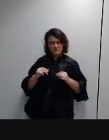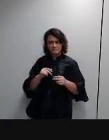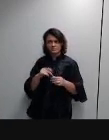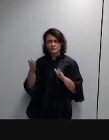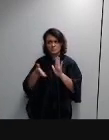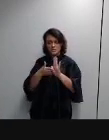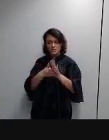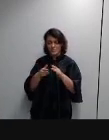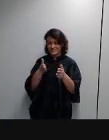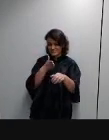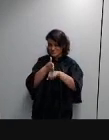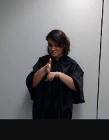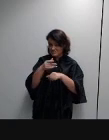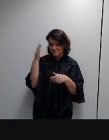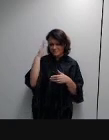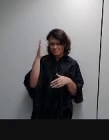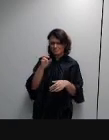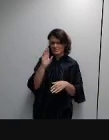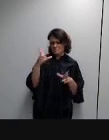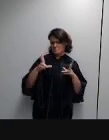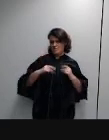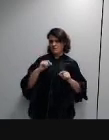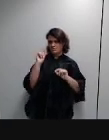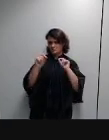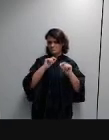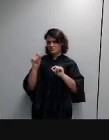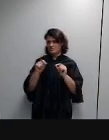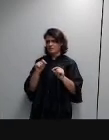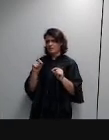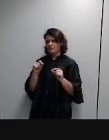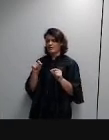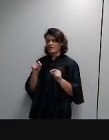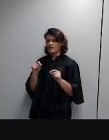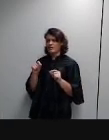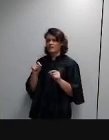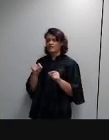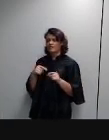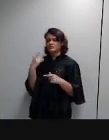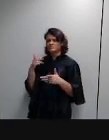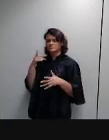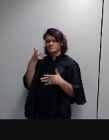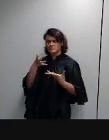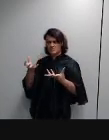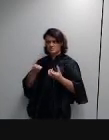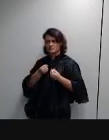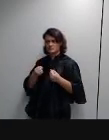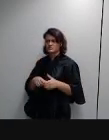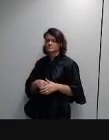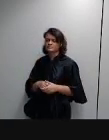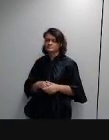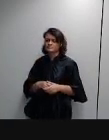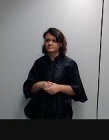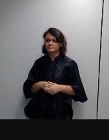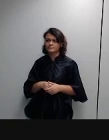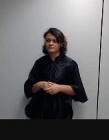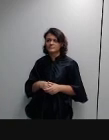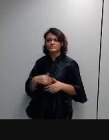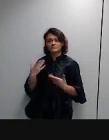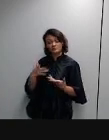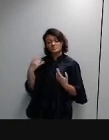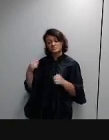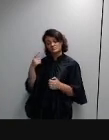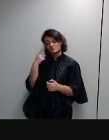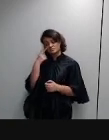entrarmos no mérito a impressão que tenha que inserir que a jurisprudência da gente tranquila que não pode haver então teria que